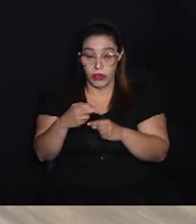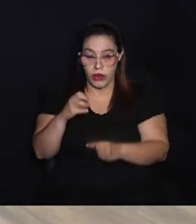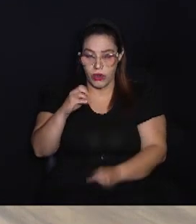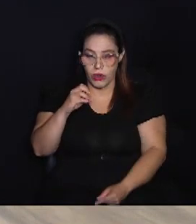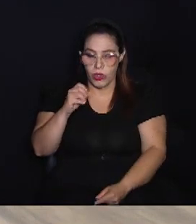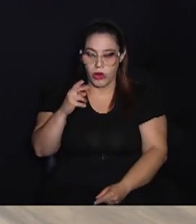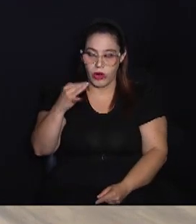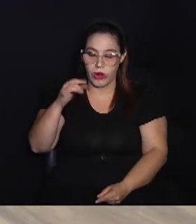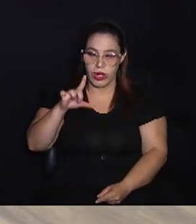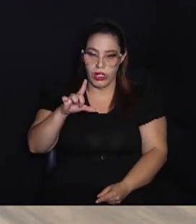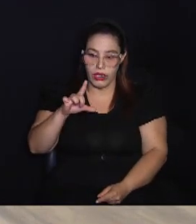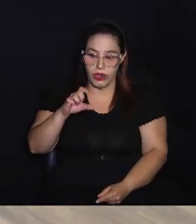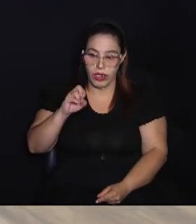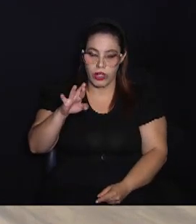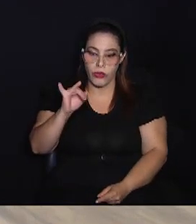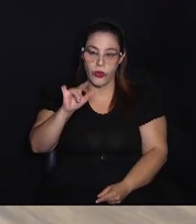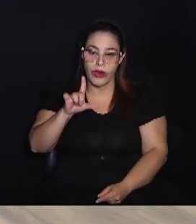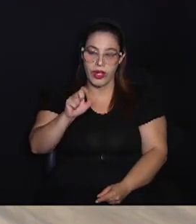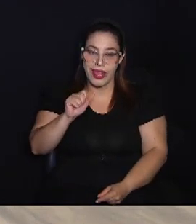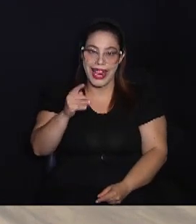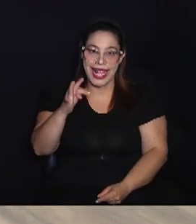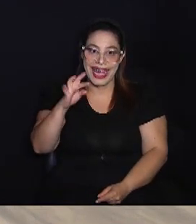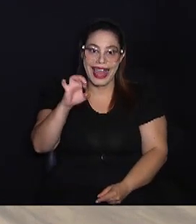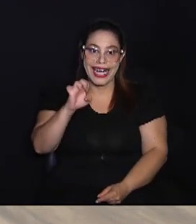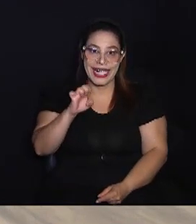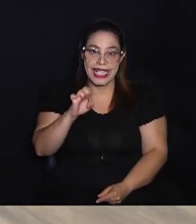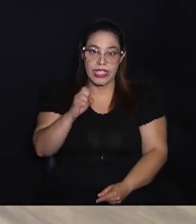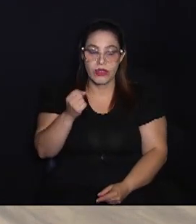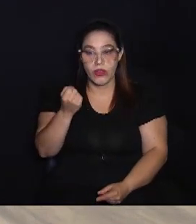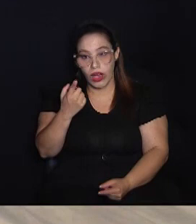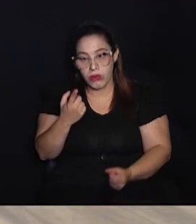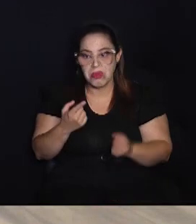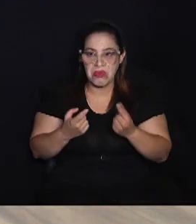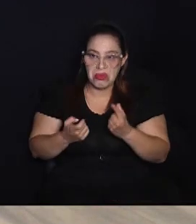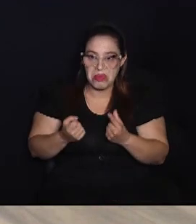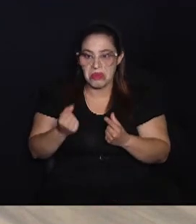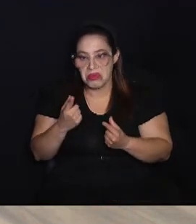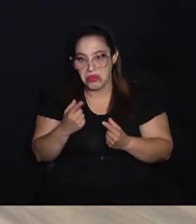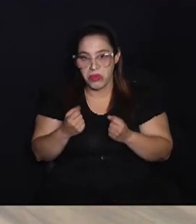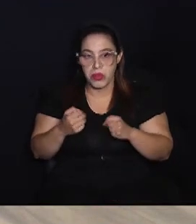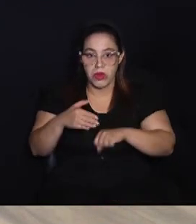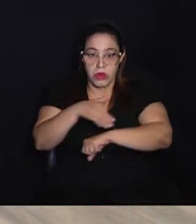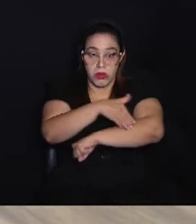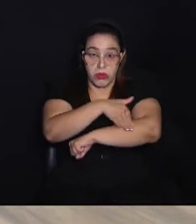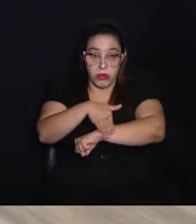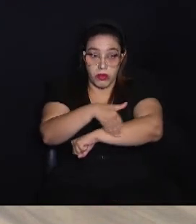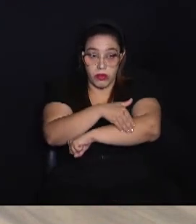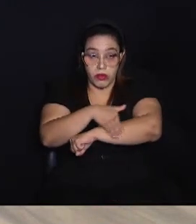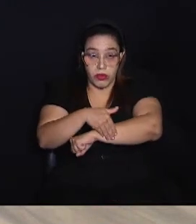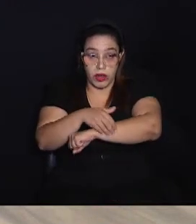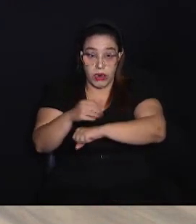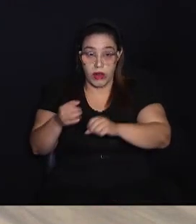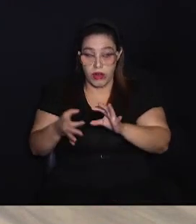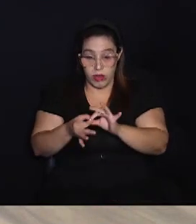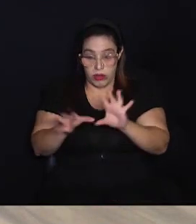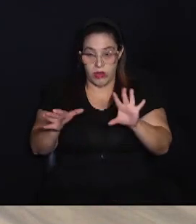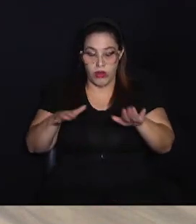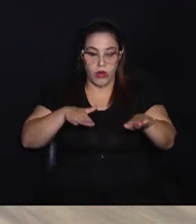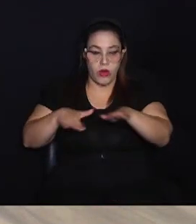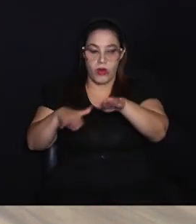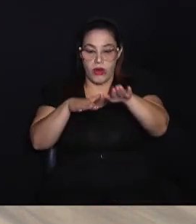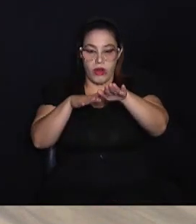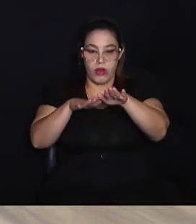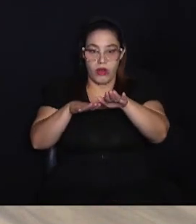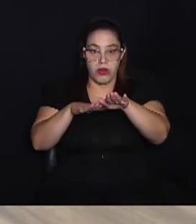Coronel Silva Teles e será realizado de forma alternada. Uma faixa da via vai ficar liberada ao tráfego de veículos